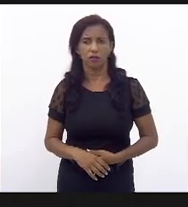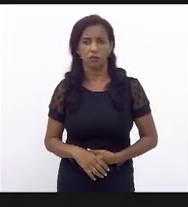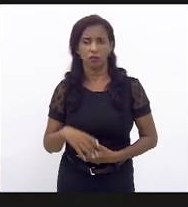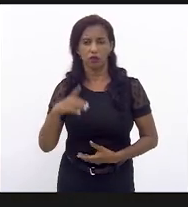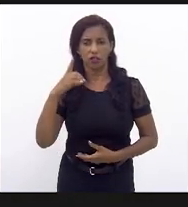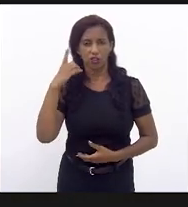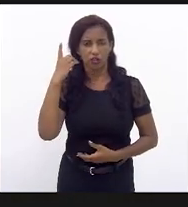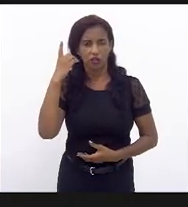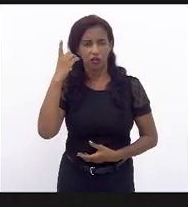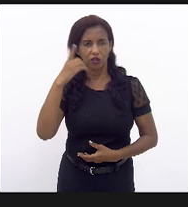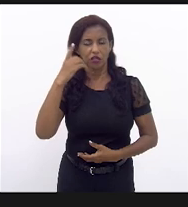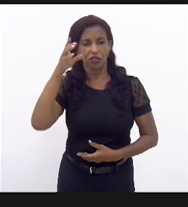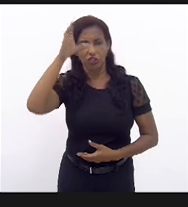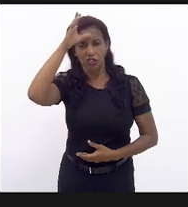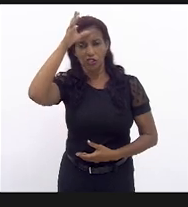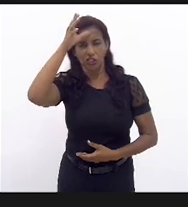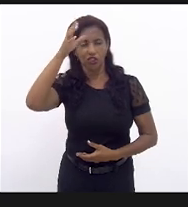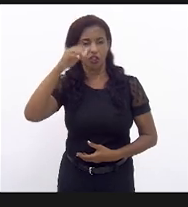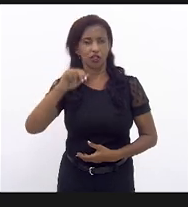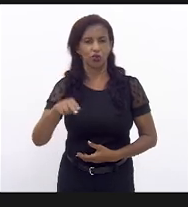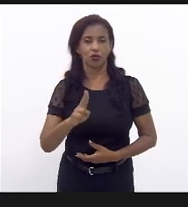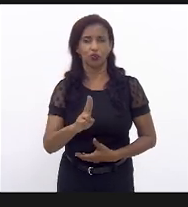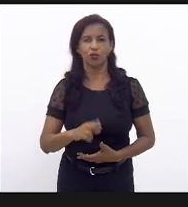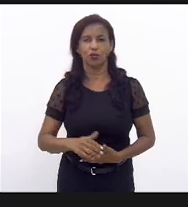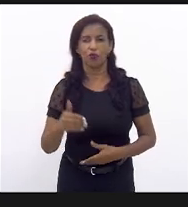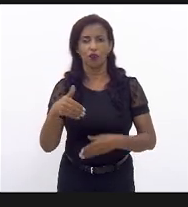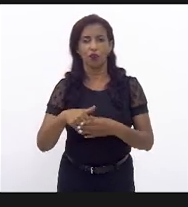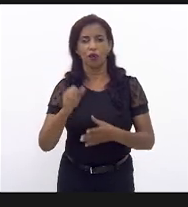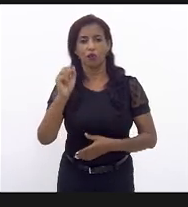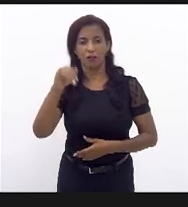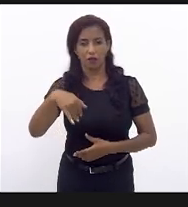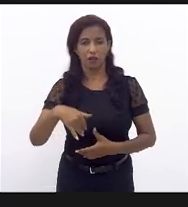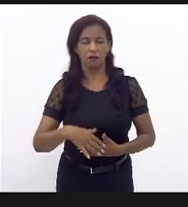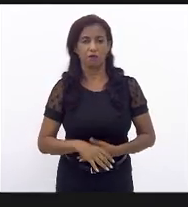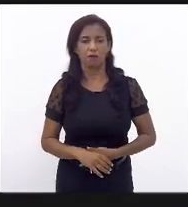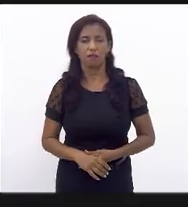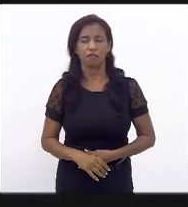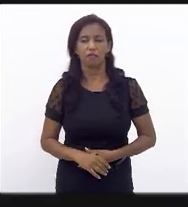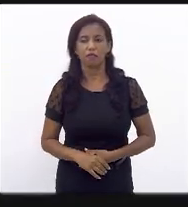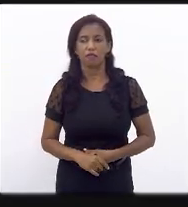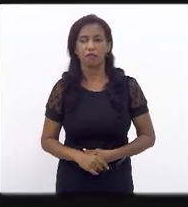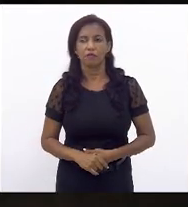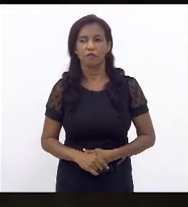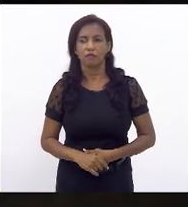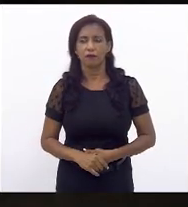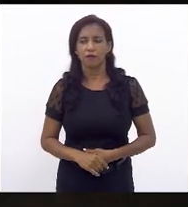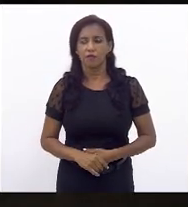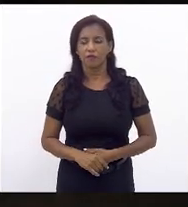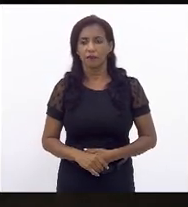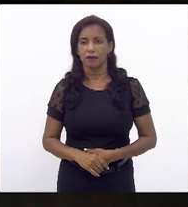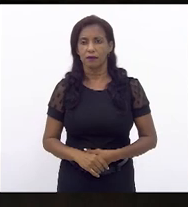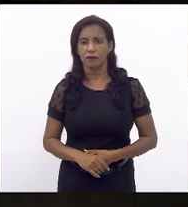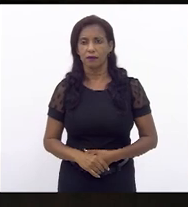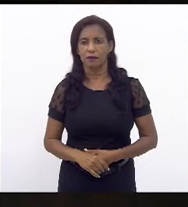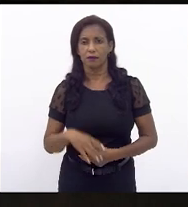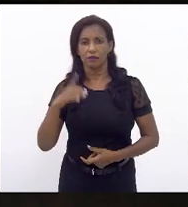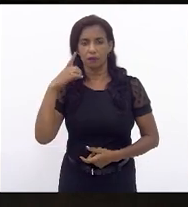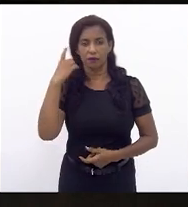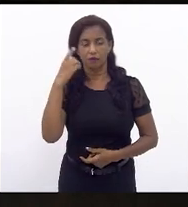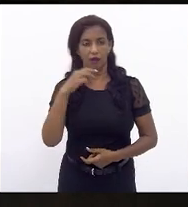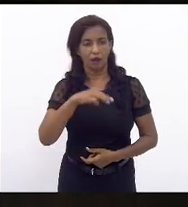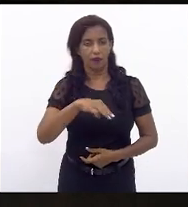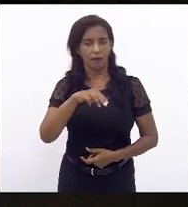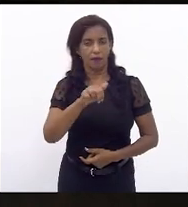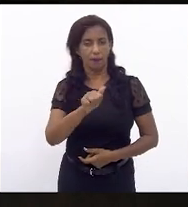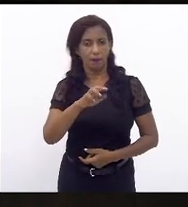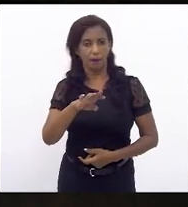Deputada conservadora que atua, voto sim. Deputado Charles Batista vota sim. Deputado Carlos